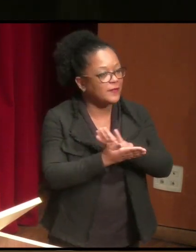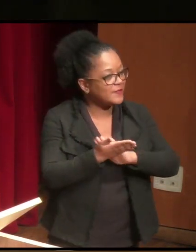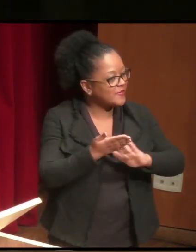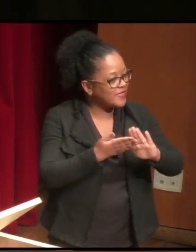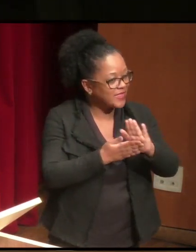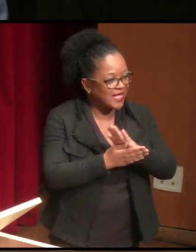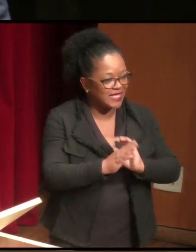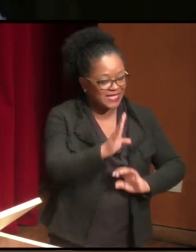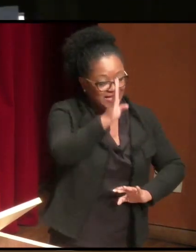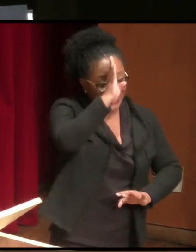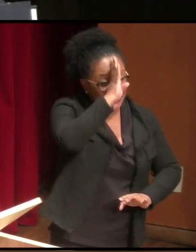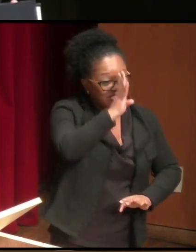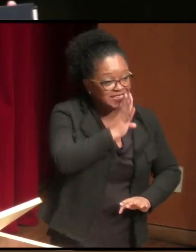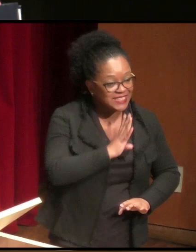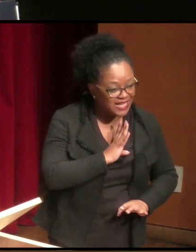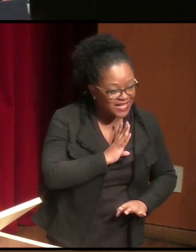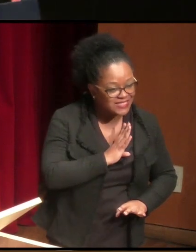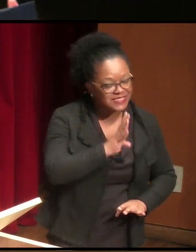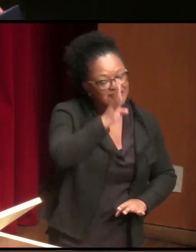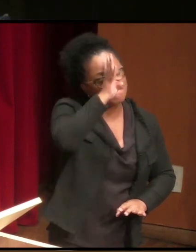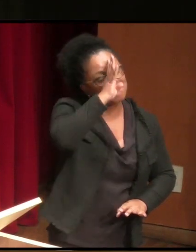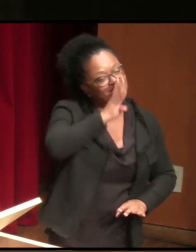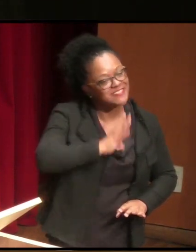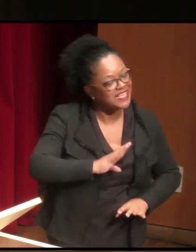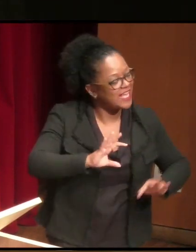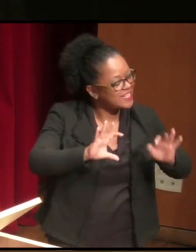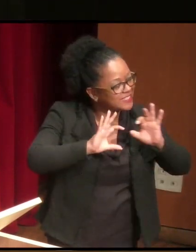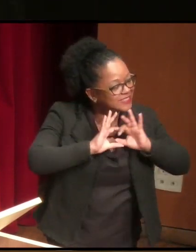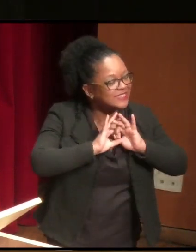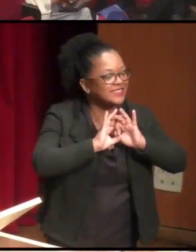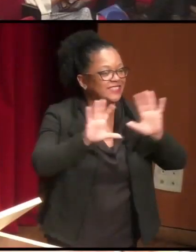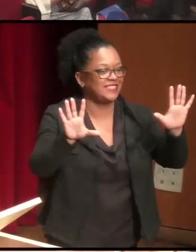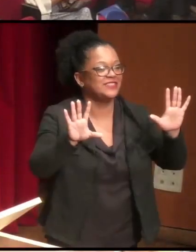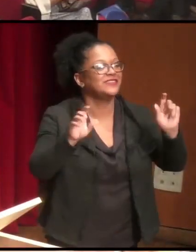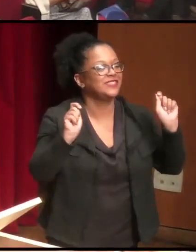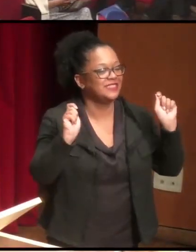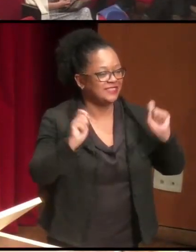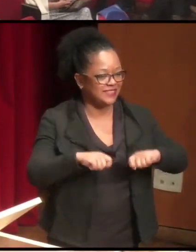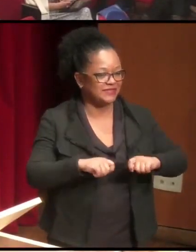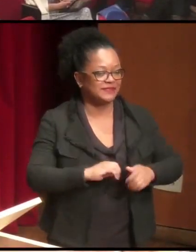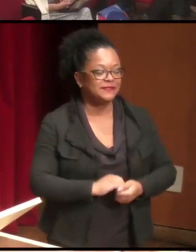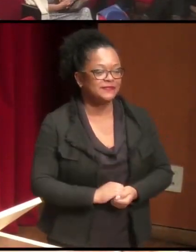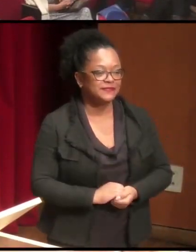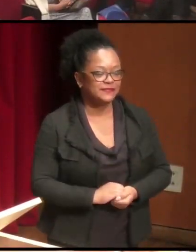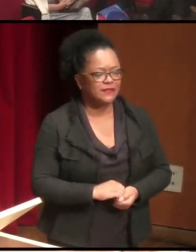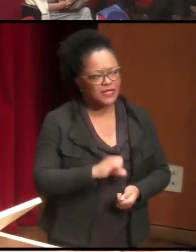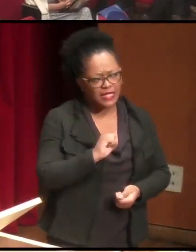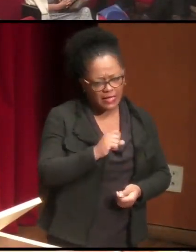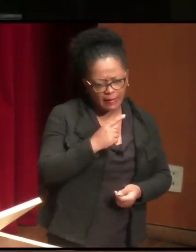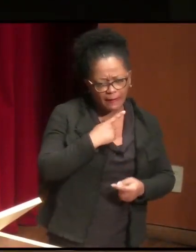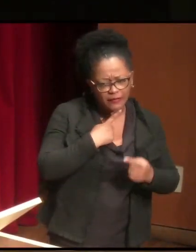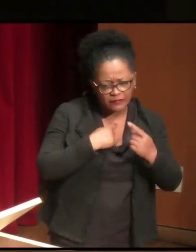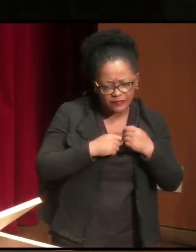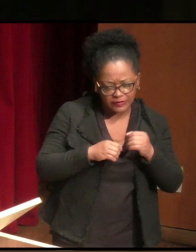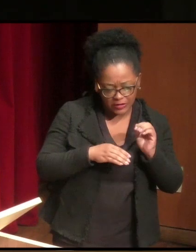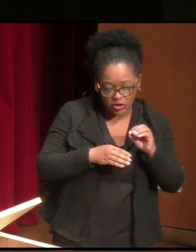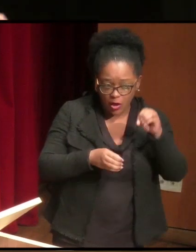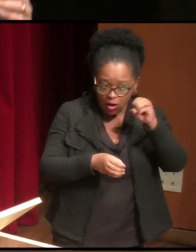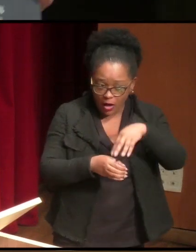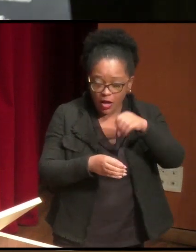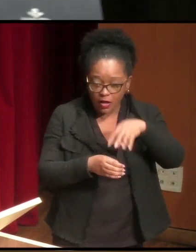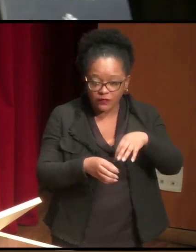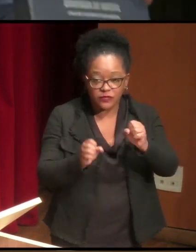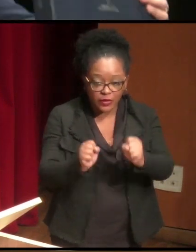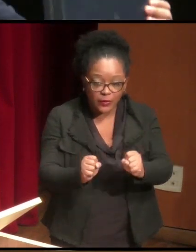programa social, gente. A assistência social, ela é gratuita. Agora, se as pessoas quiserem contribuir,